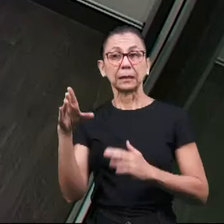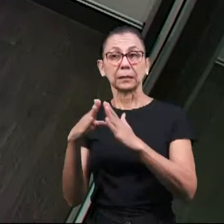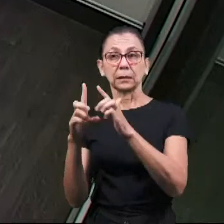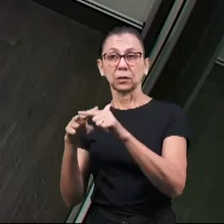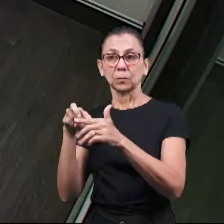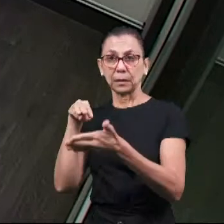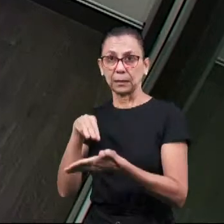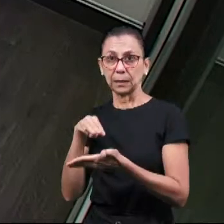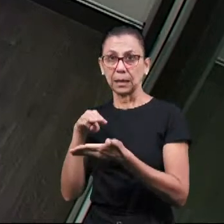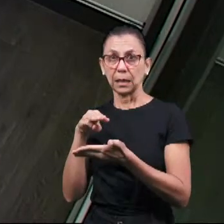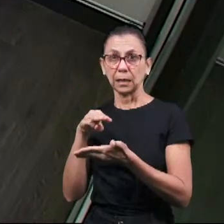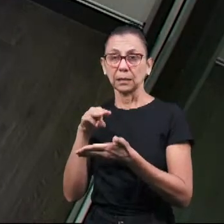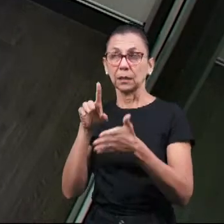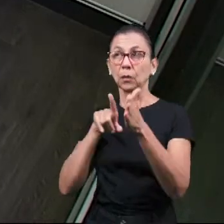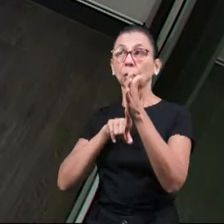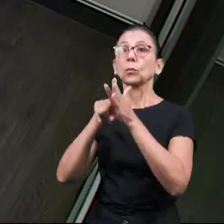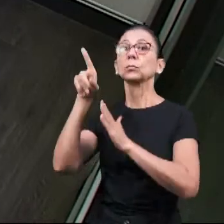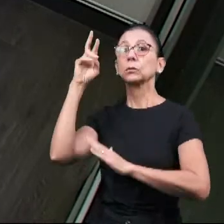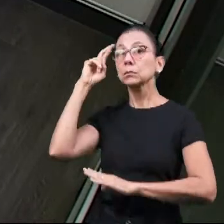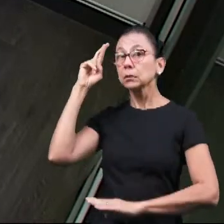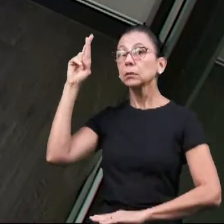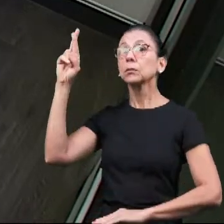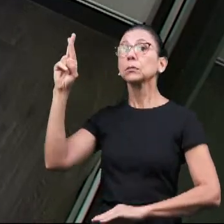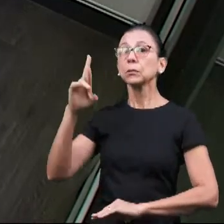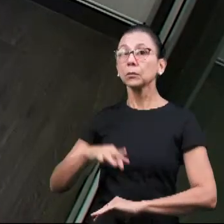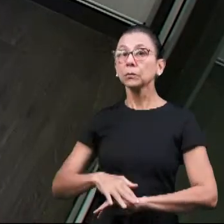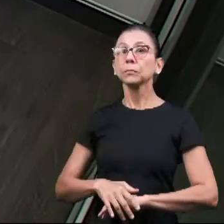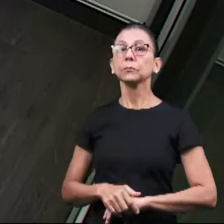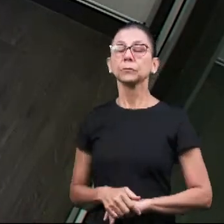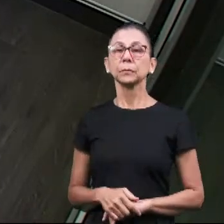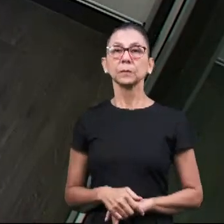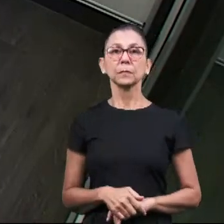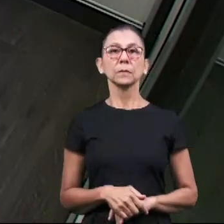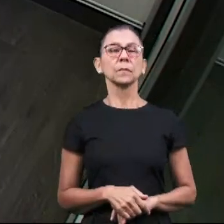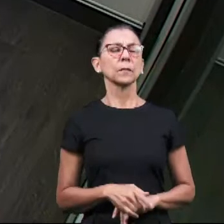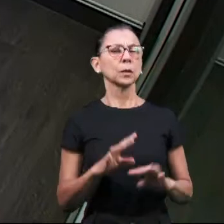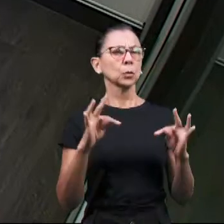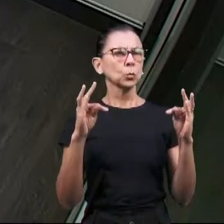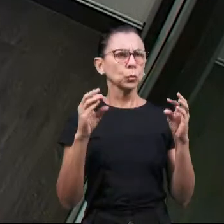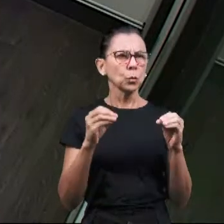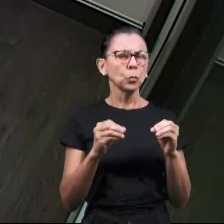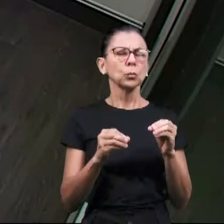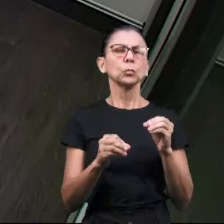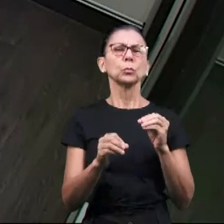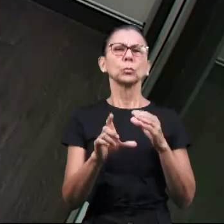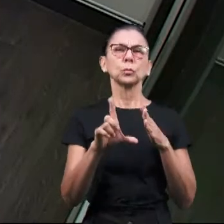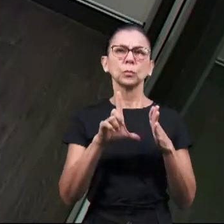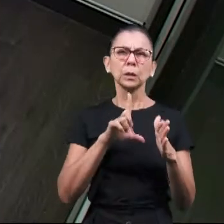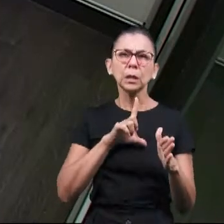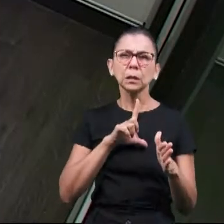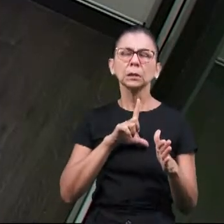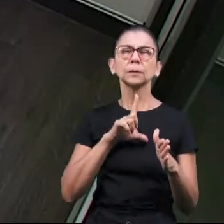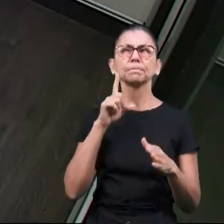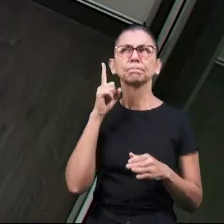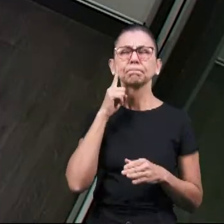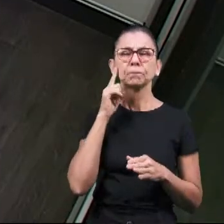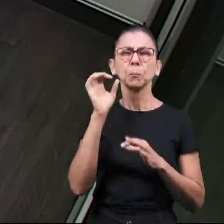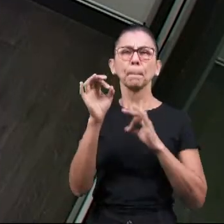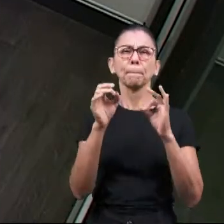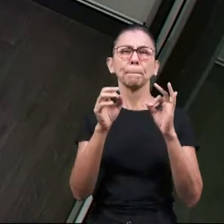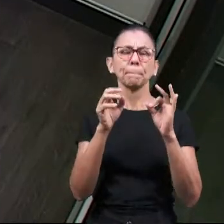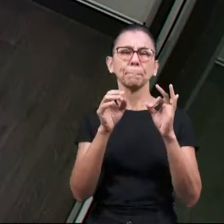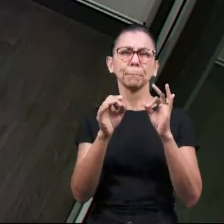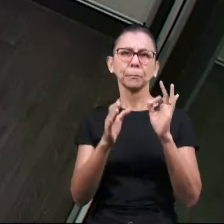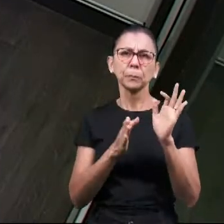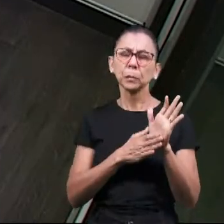obra. E ele falou assim: tudo que nós vamos fazer, nós consultamos ao Senhor. Eu falei: como é que é esse negócio de consulta? Ele falou: você quer fazer uma coisa,